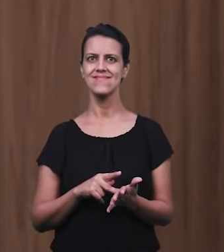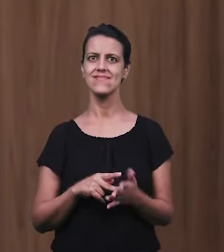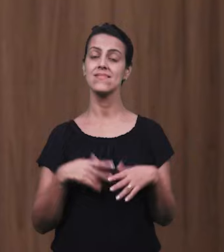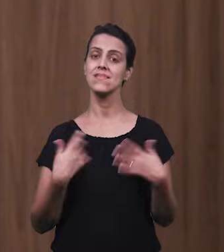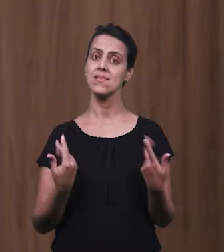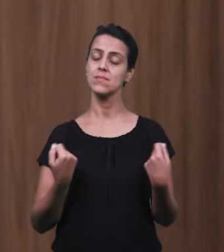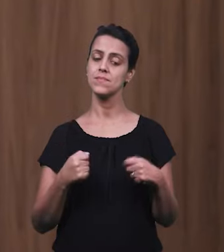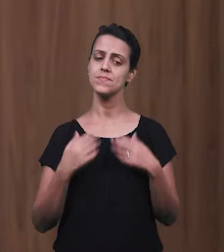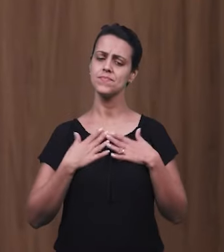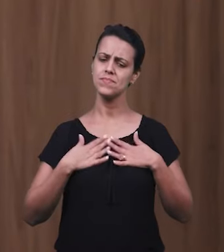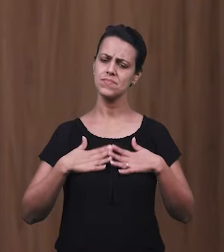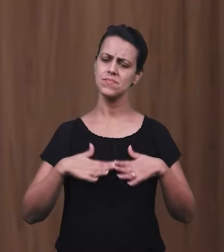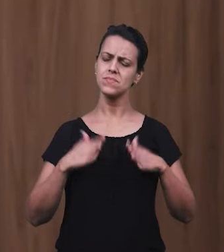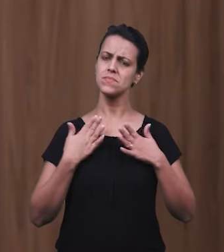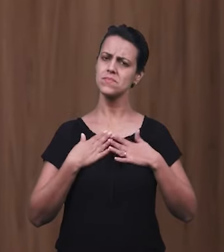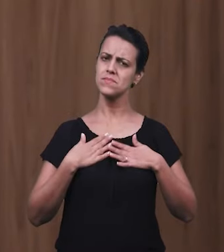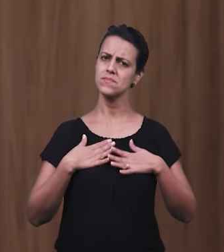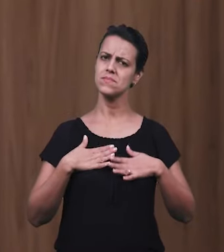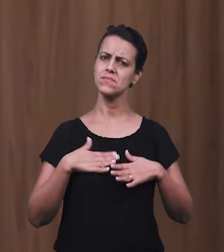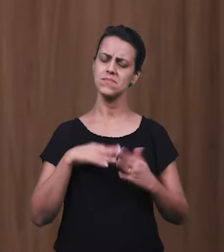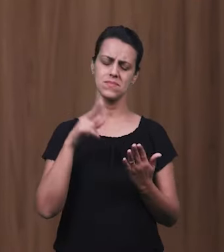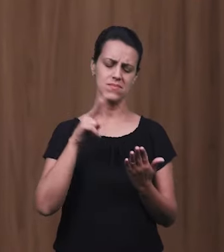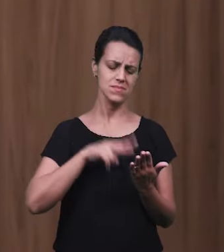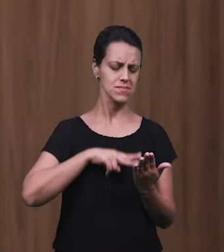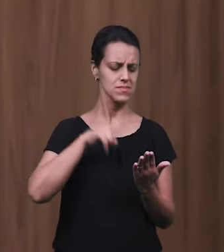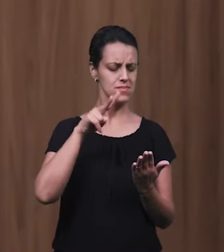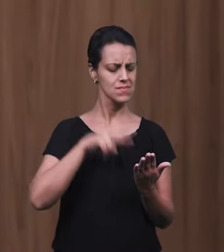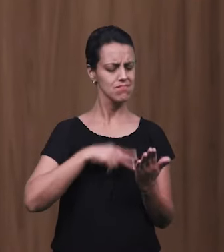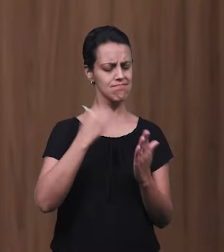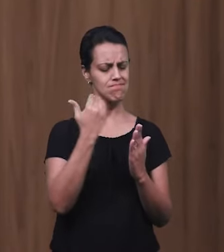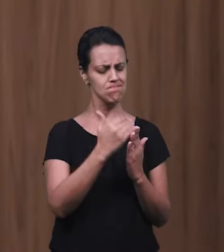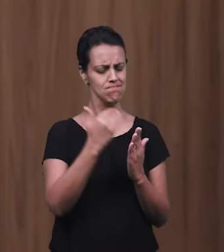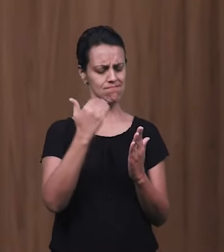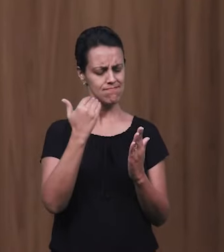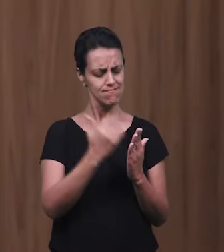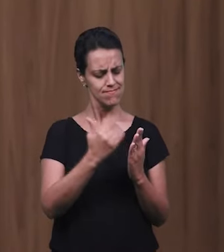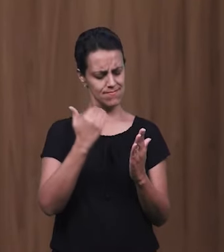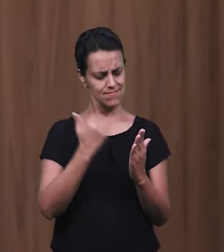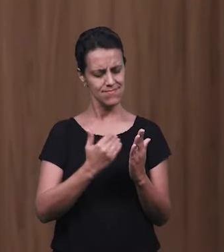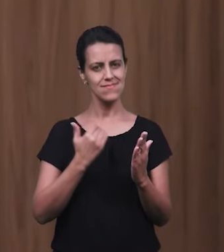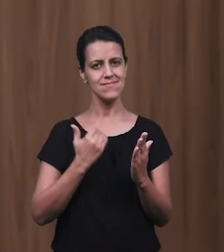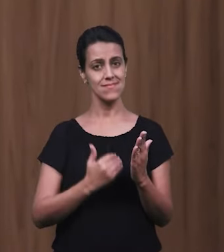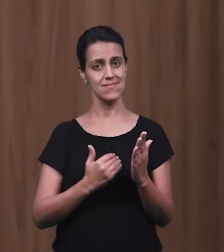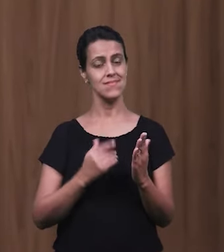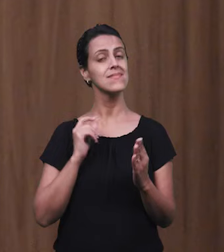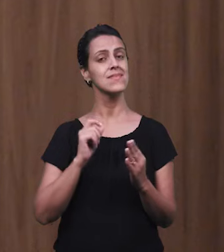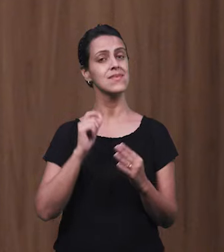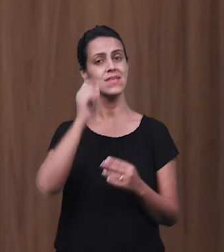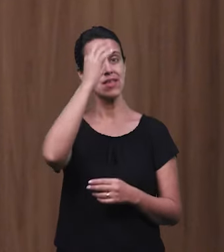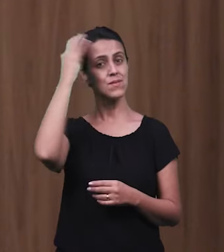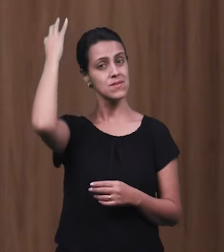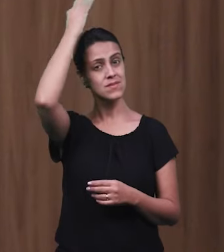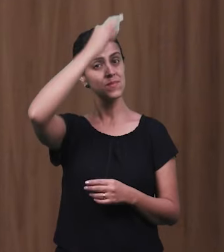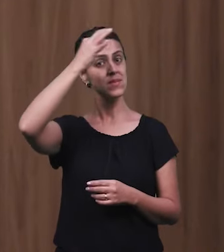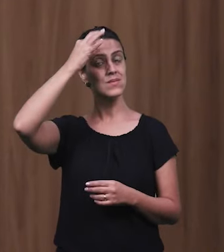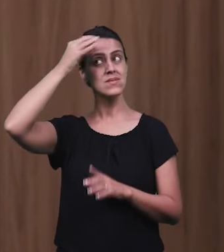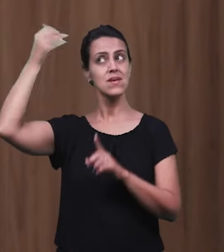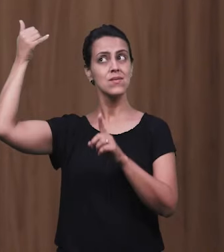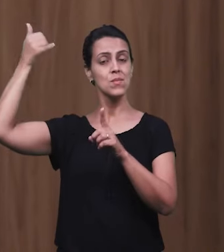uma sequência vagarosa, onde, essencialmente, o Espírito Santo, o Espírito